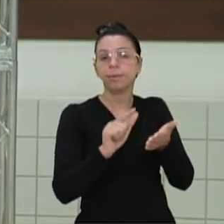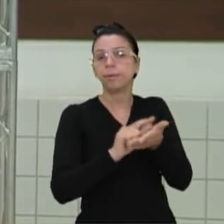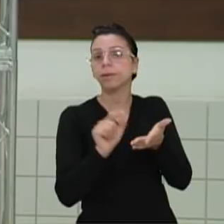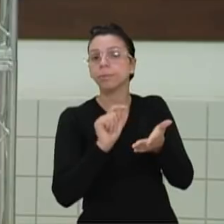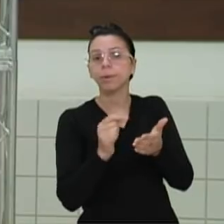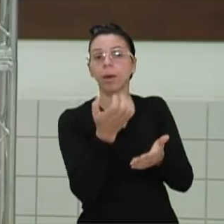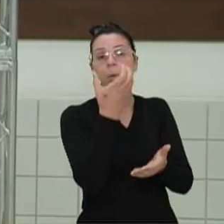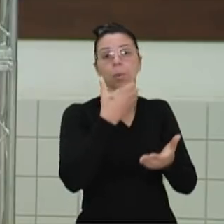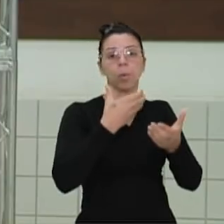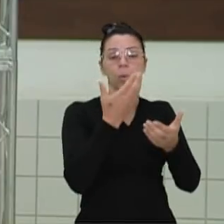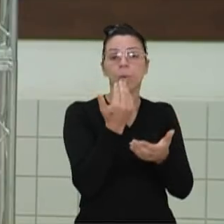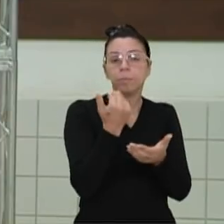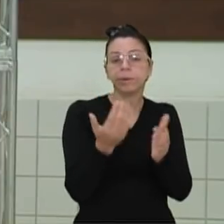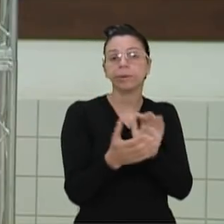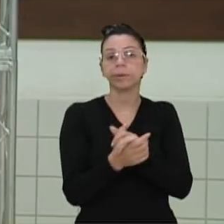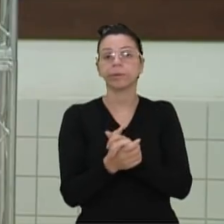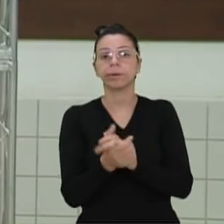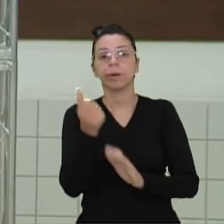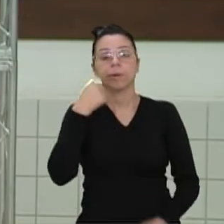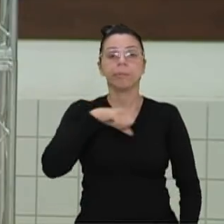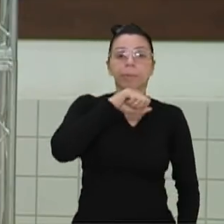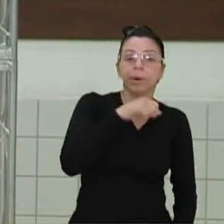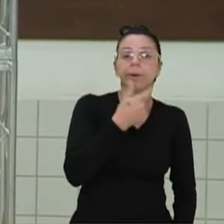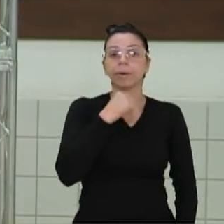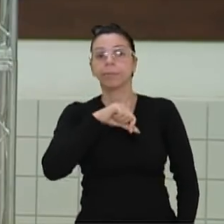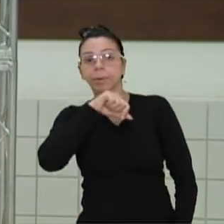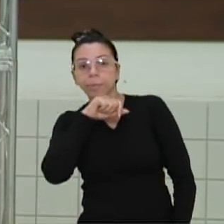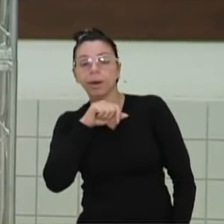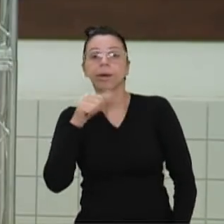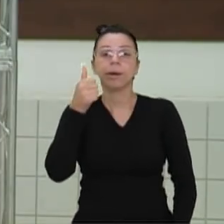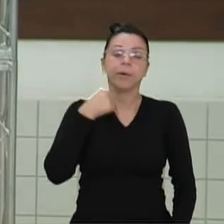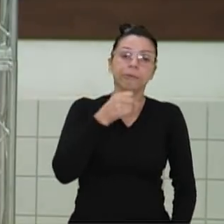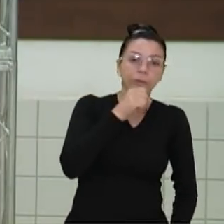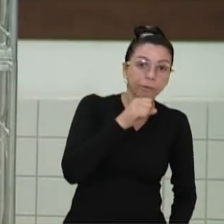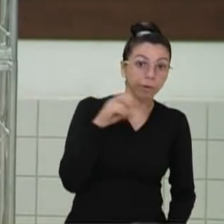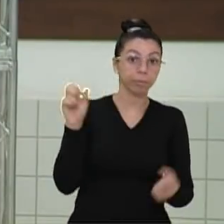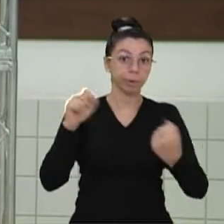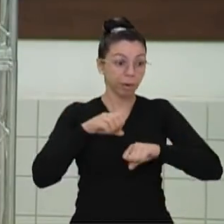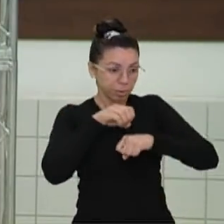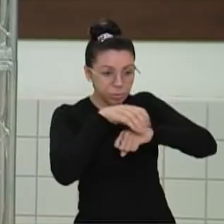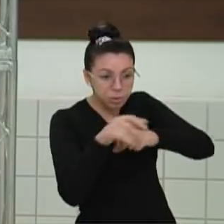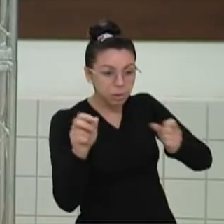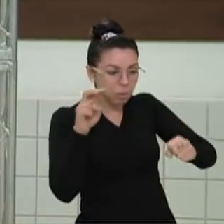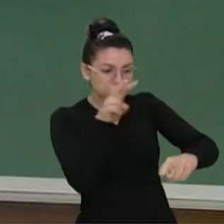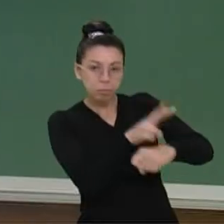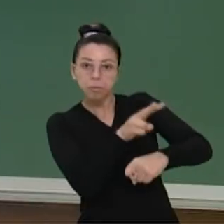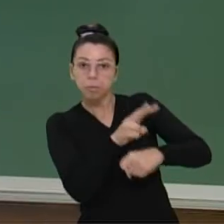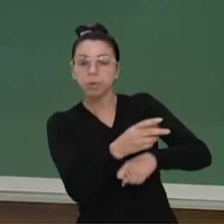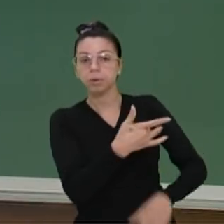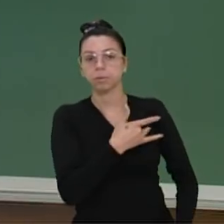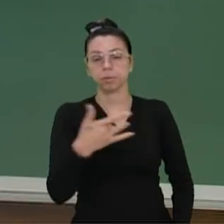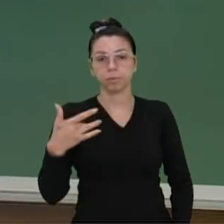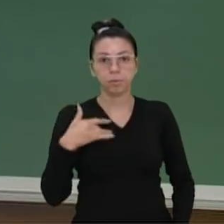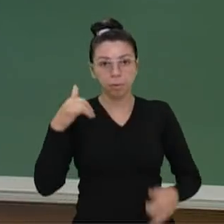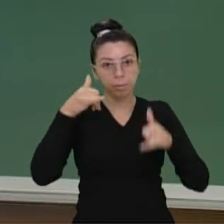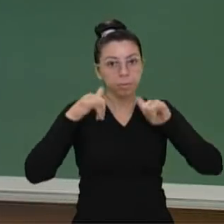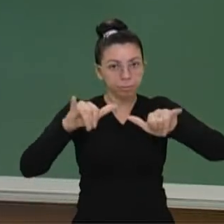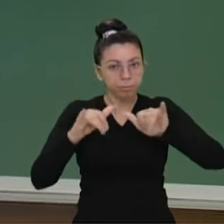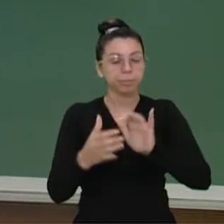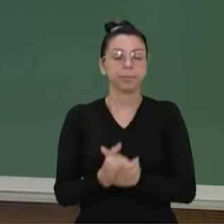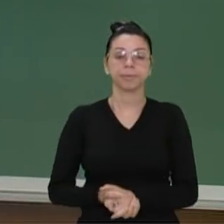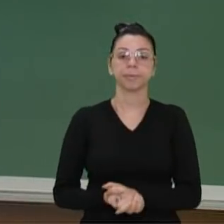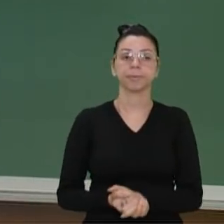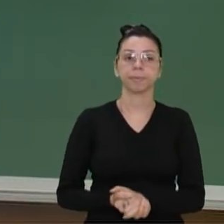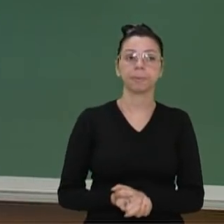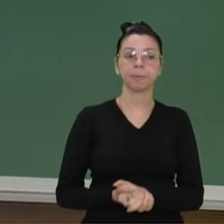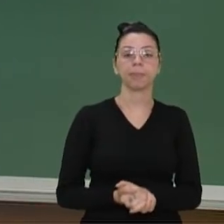para a mamãe, para o papai, para o vovô, vovó aí, dá dica para cuidar da nossa saúde, a gente prevenir.